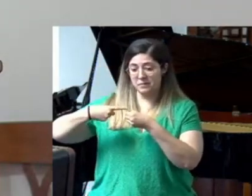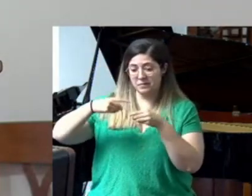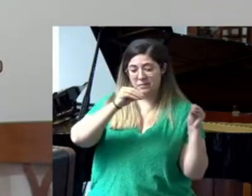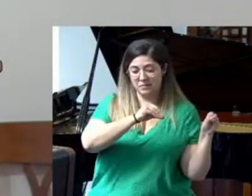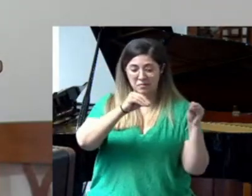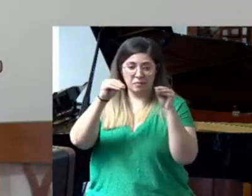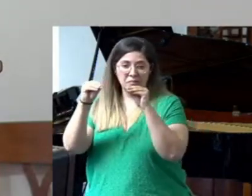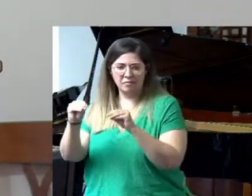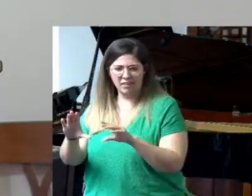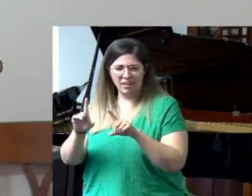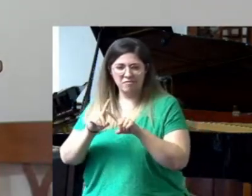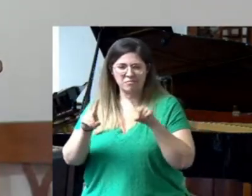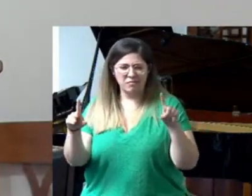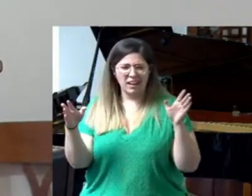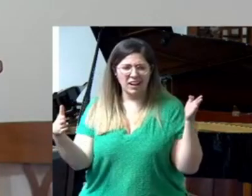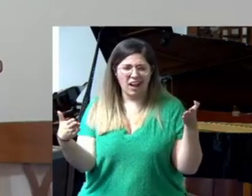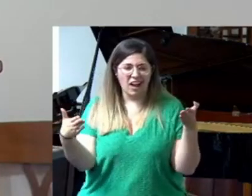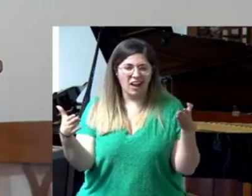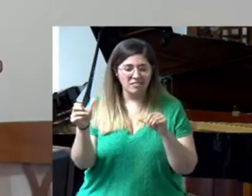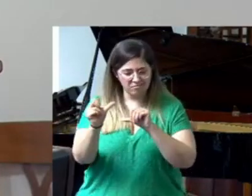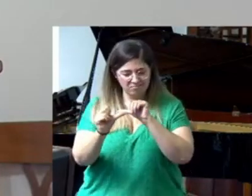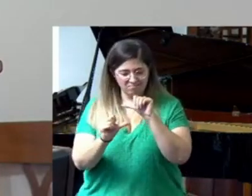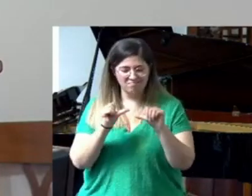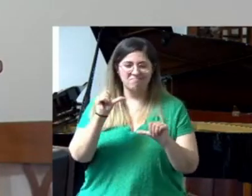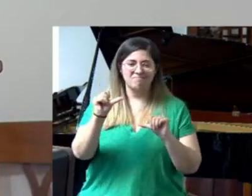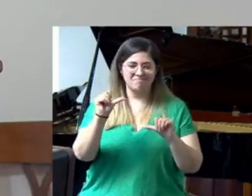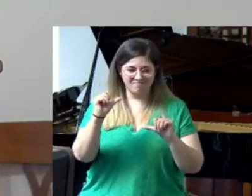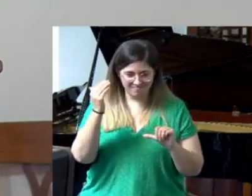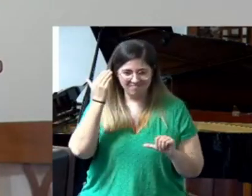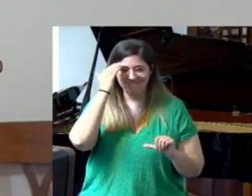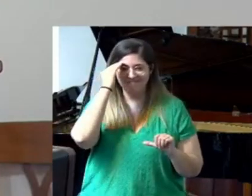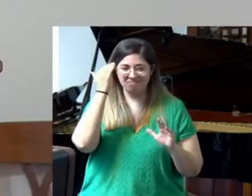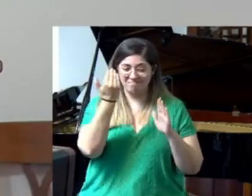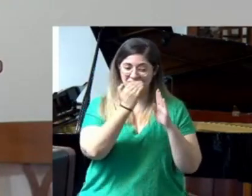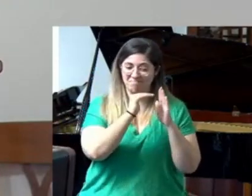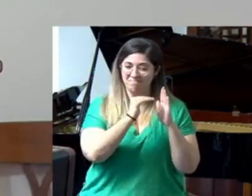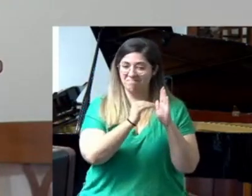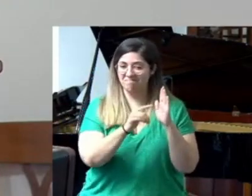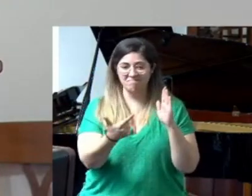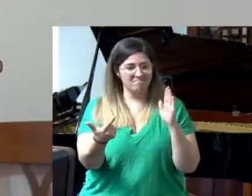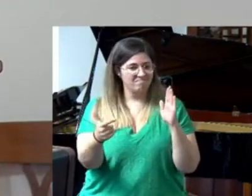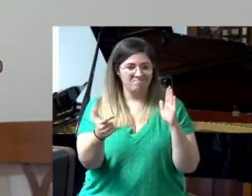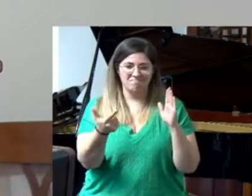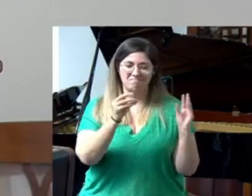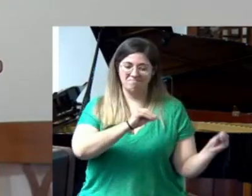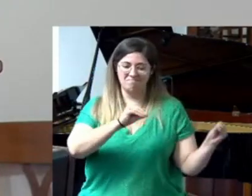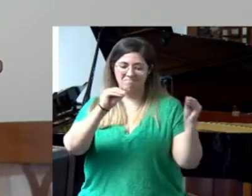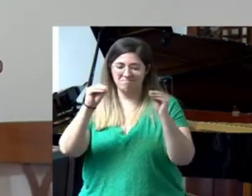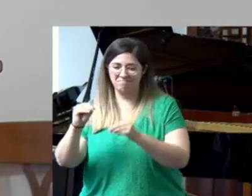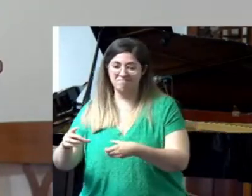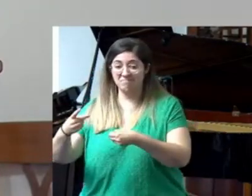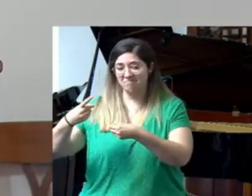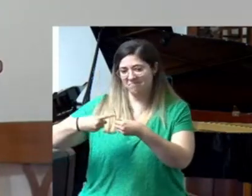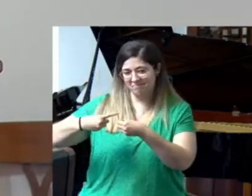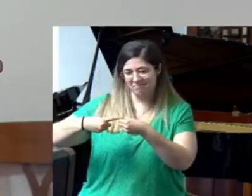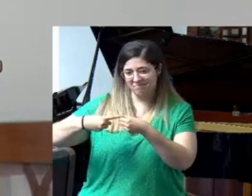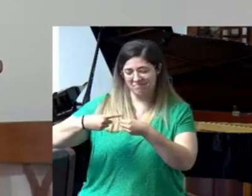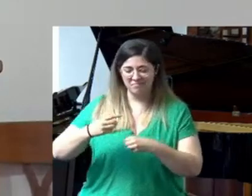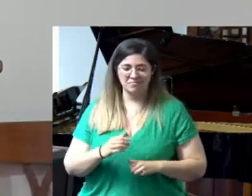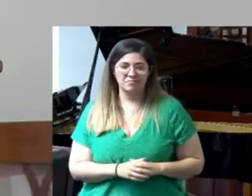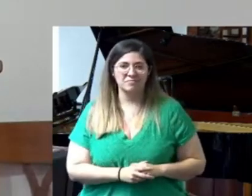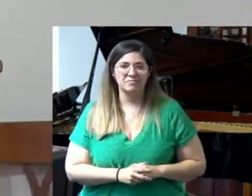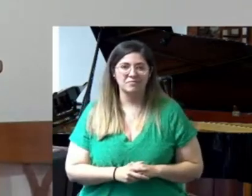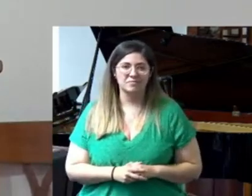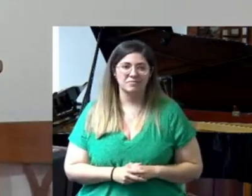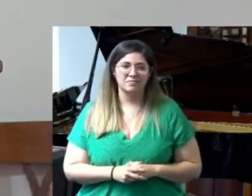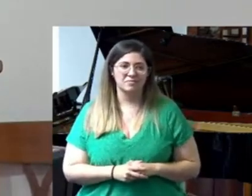E parece que Deus mudou isso, né, Mateus? Parece que Deus mudou. Parece que Mateus não vai mais para São José dos Campos. Com isso não quero dizer-me que